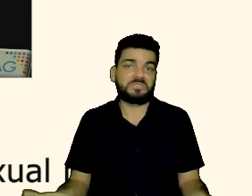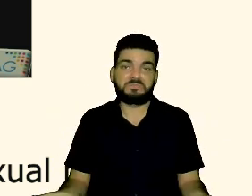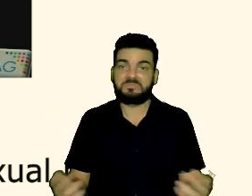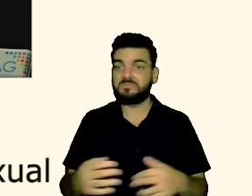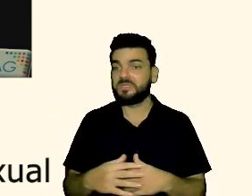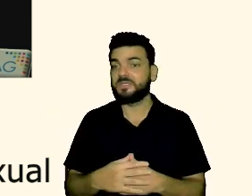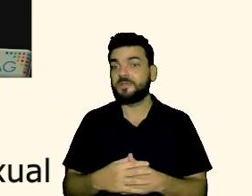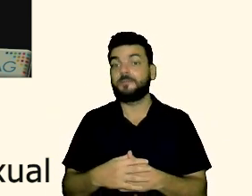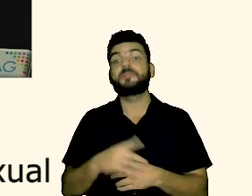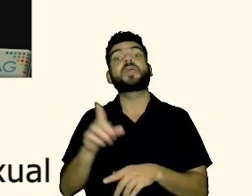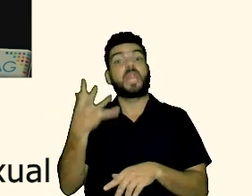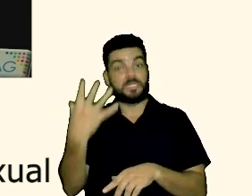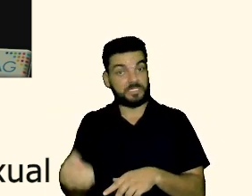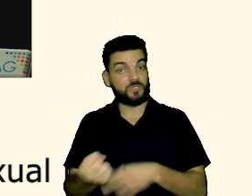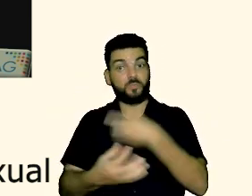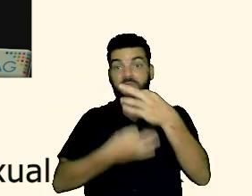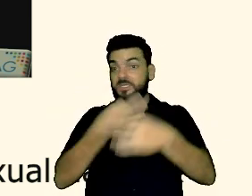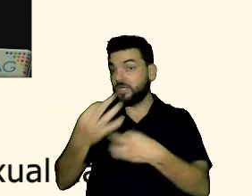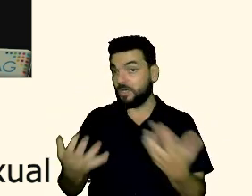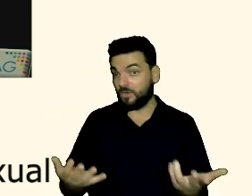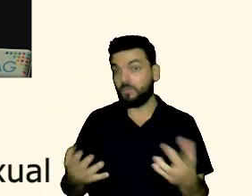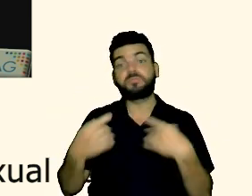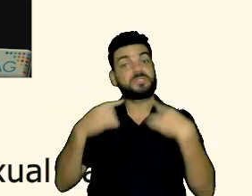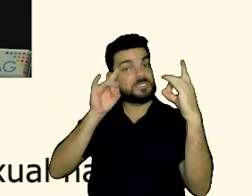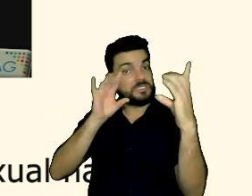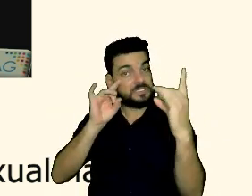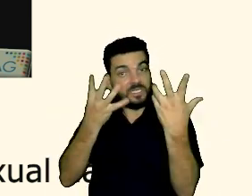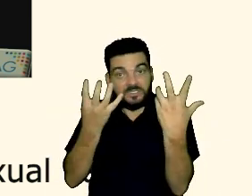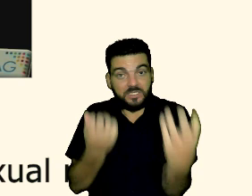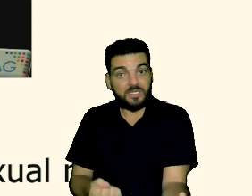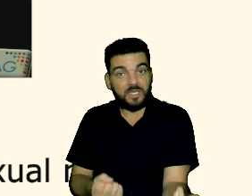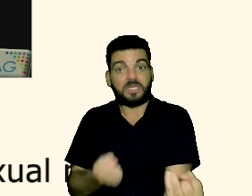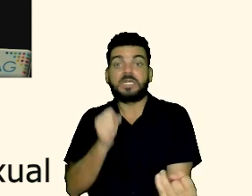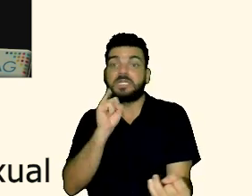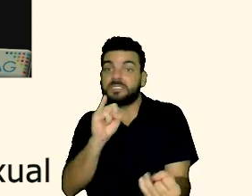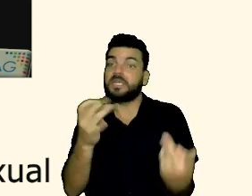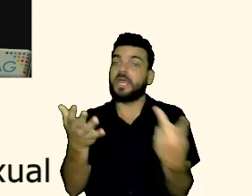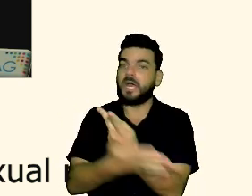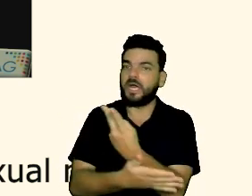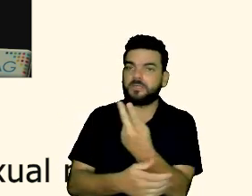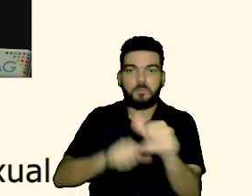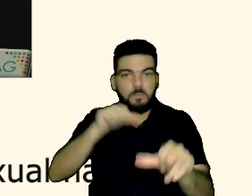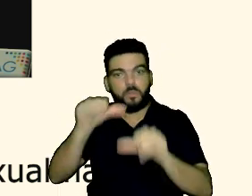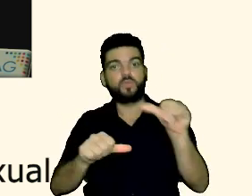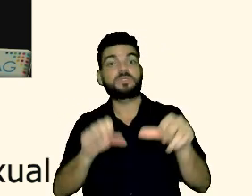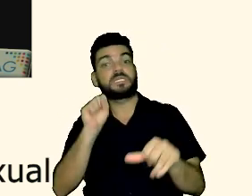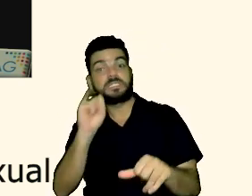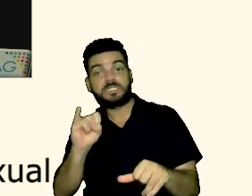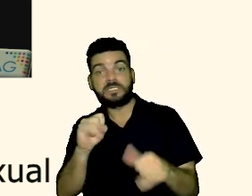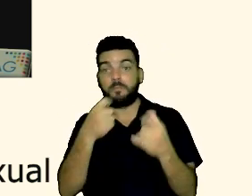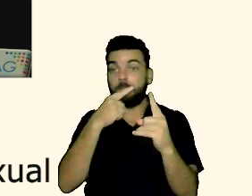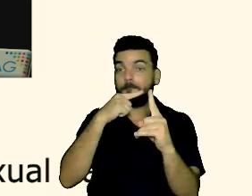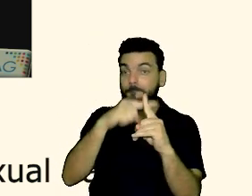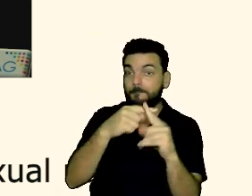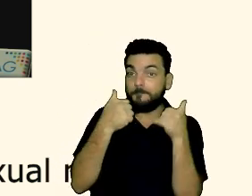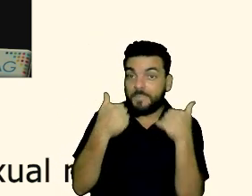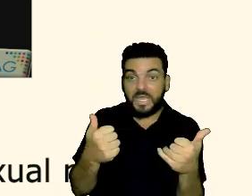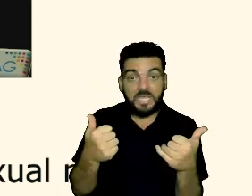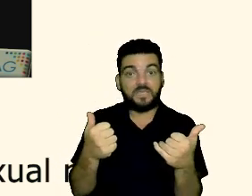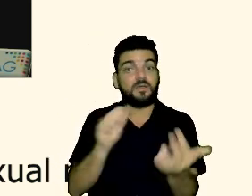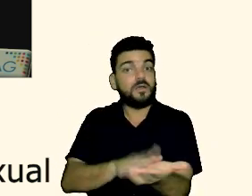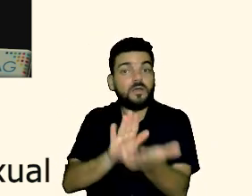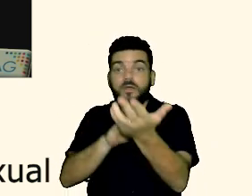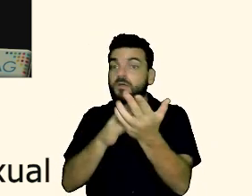e corrigir seus rumos. Uma boa comunicação permite a instalação desse ambiente. Portanto, desde